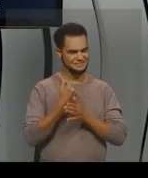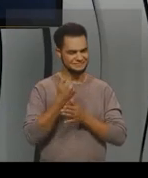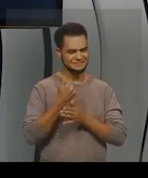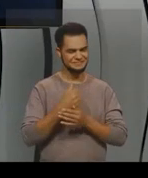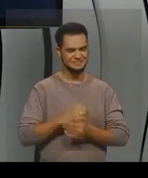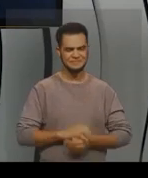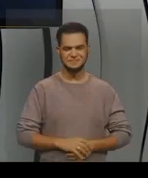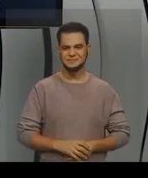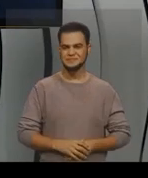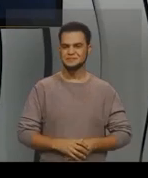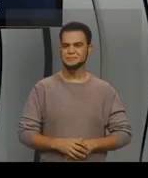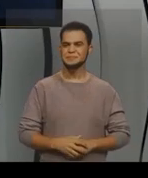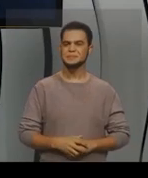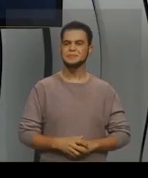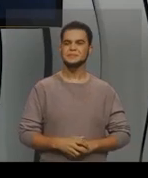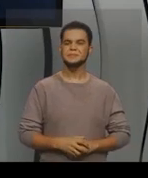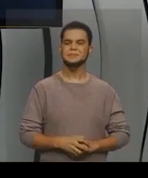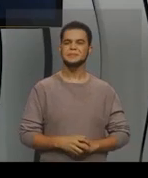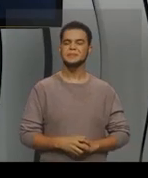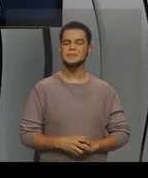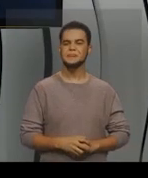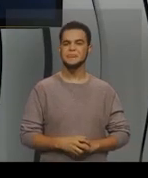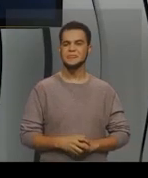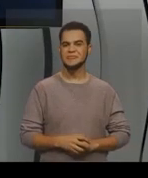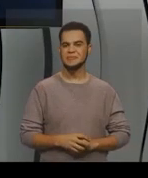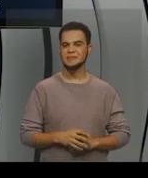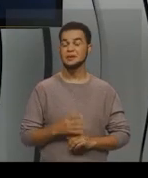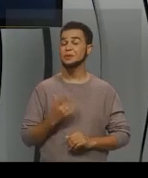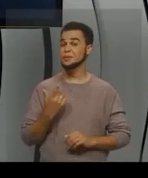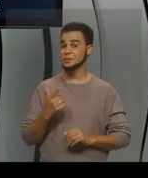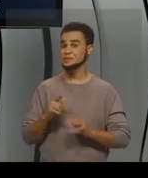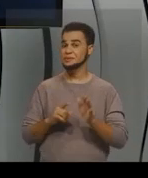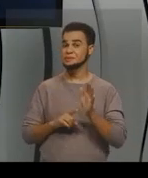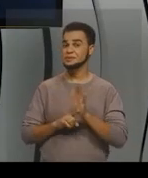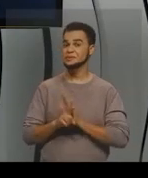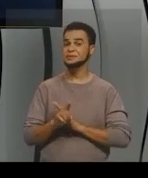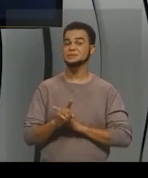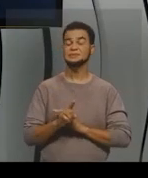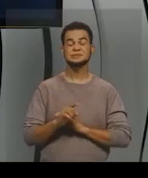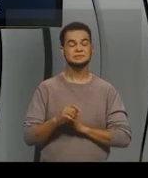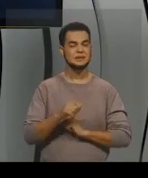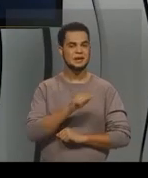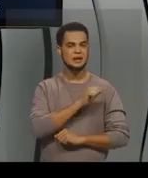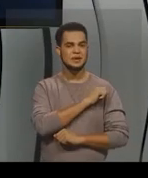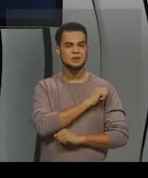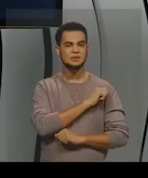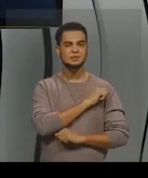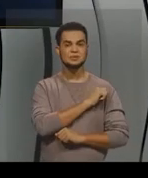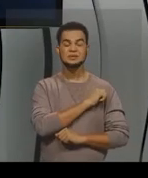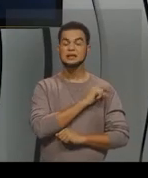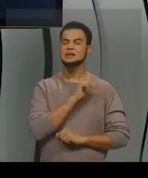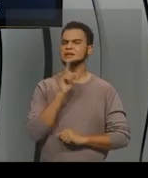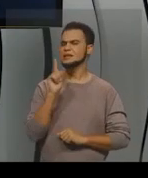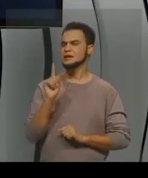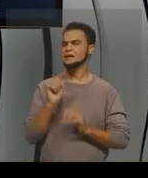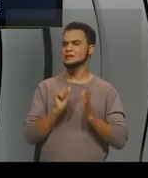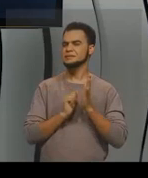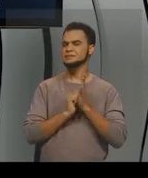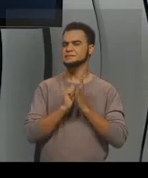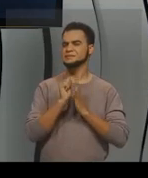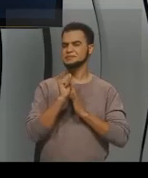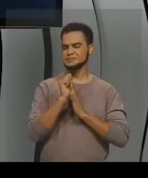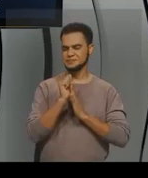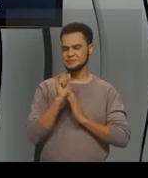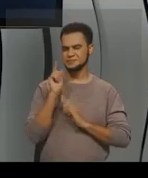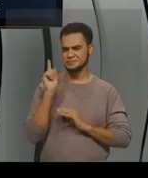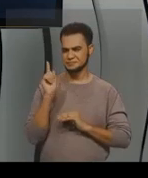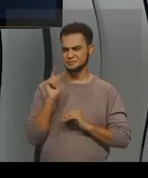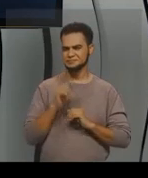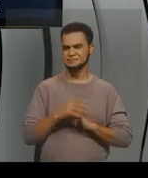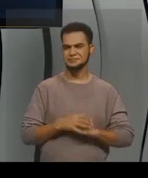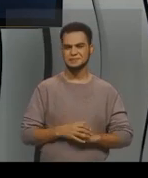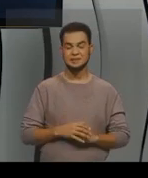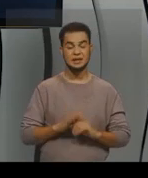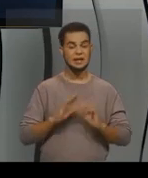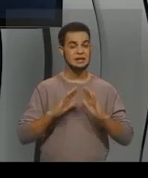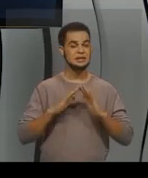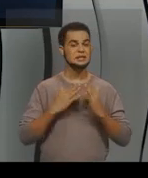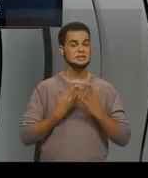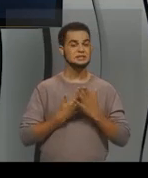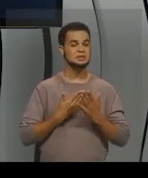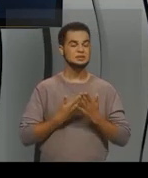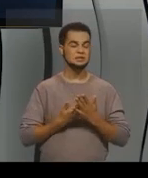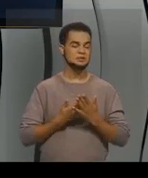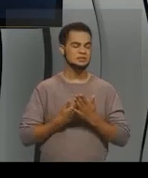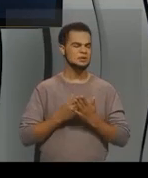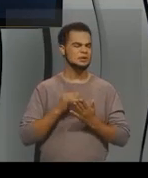Nossa próxima pergunta agora veio da aluna Gemily, de Betim. Ela está no 7º ano, da Escola Estadual Newton Amaral.